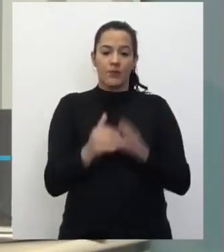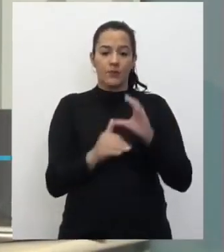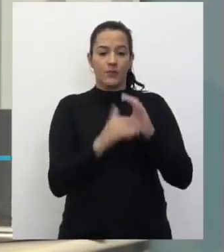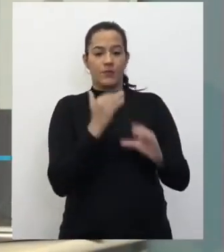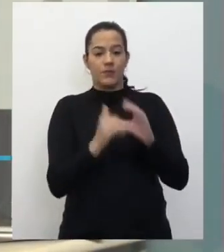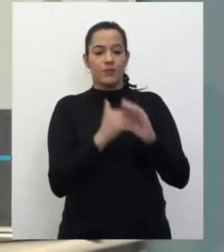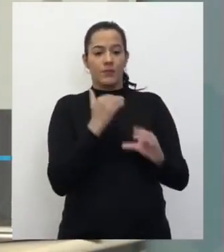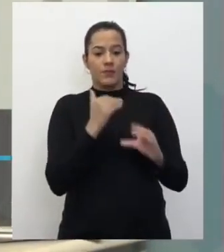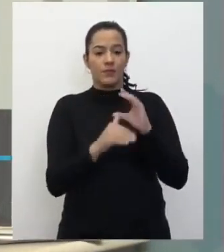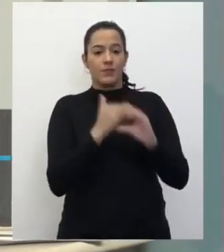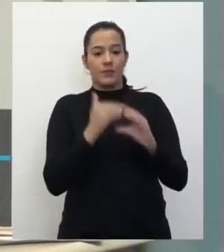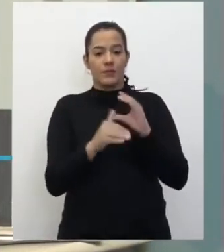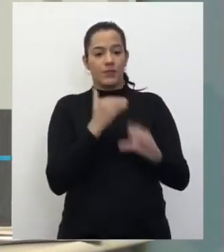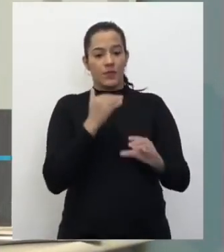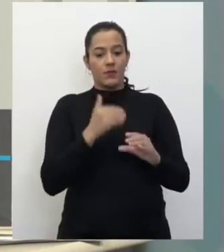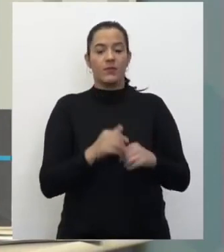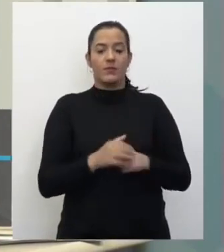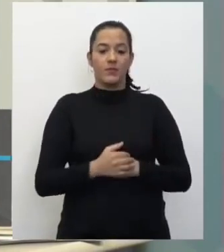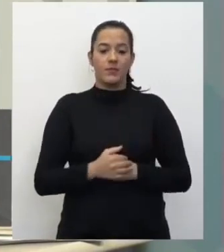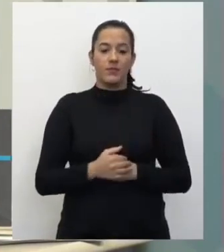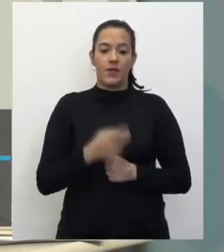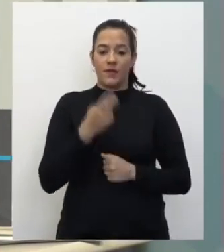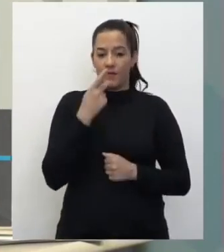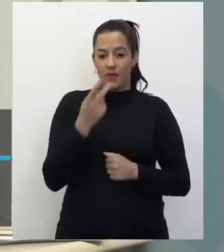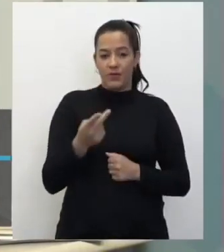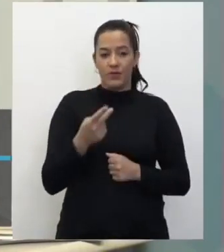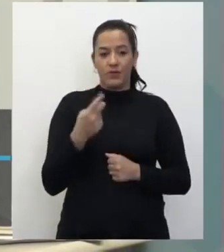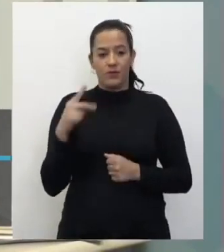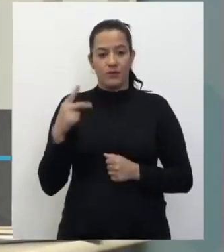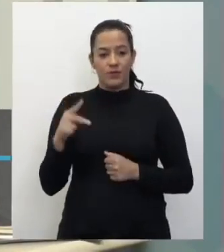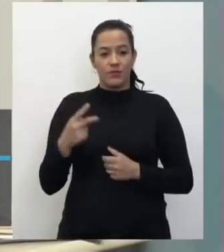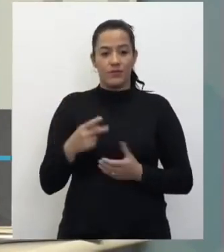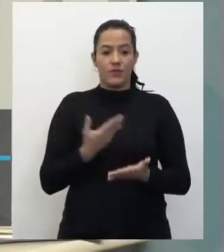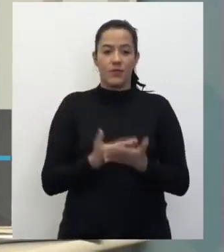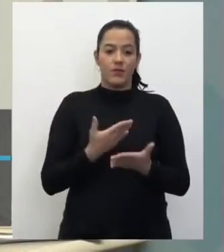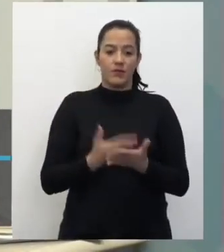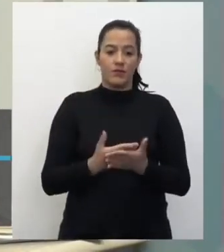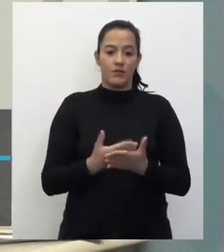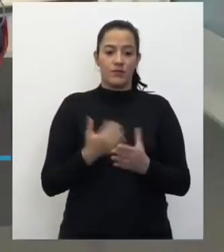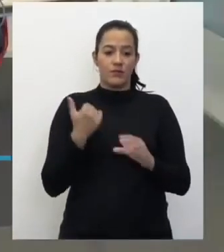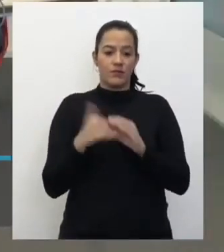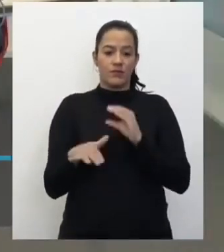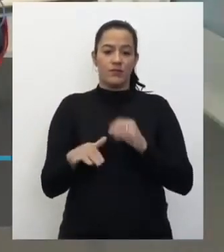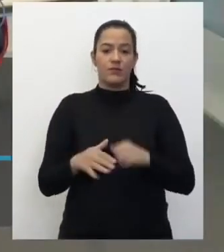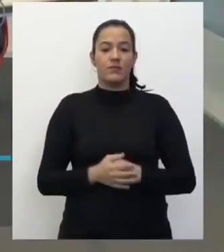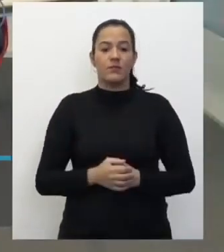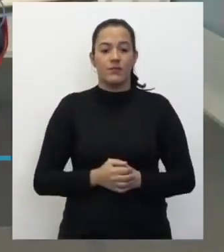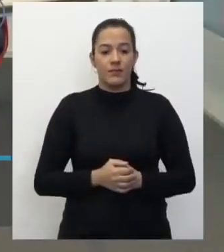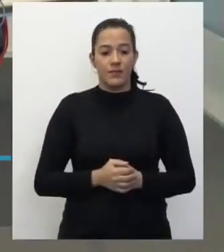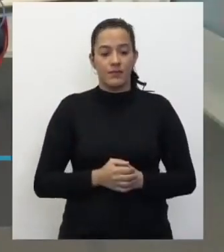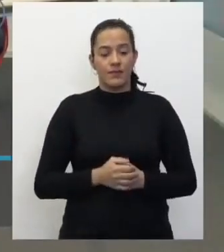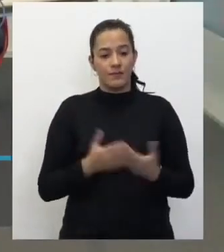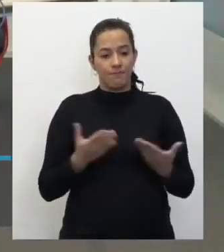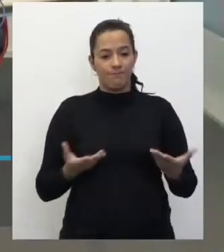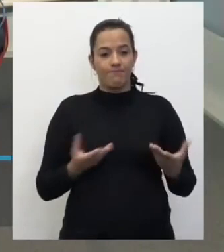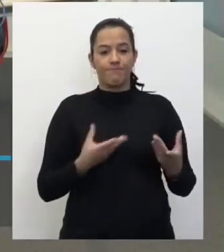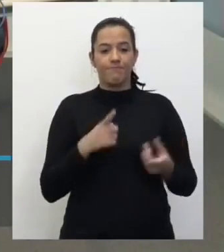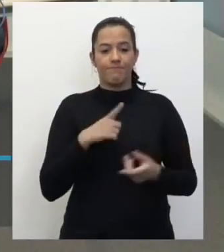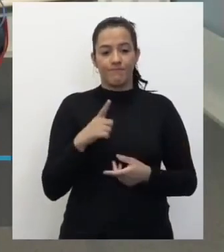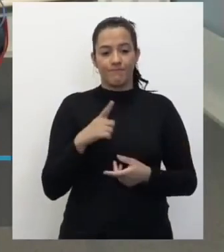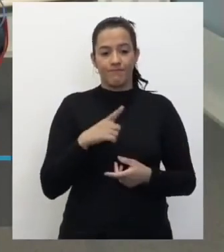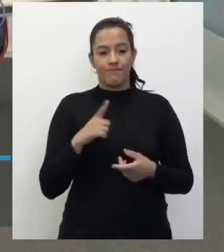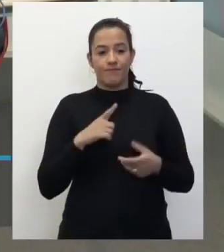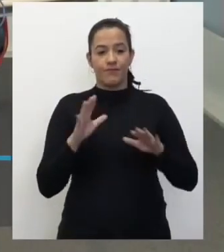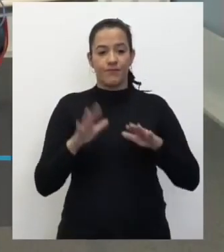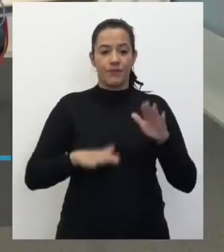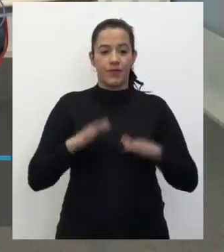minha professora citou você, a professora lá do Centro de Mídias. Foram os alunos que contaram. Mas tá muito legal essa coisa, né, Mônica? Porque a gente vê, por exemplo,